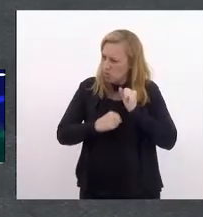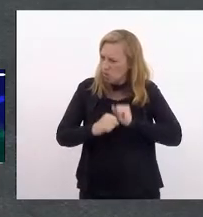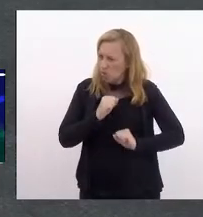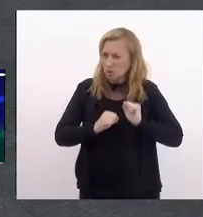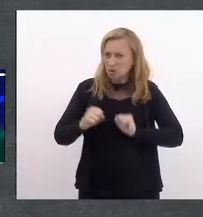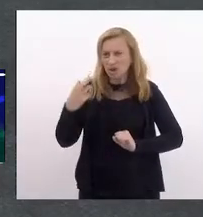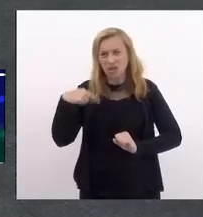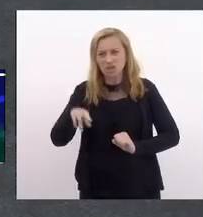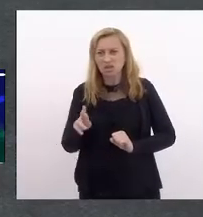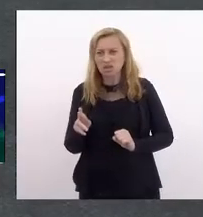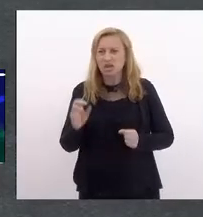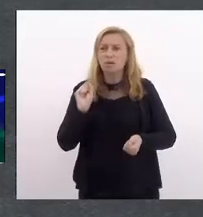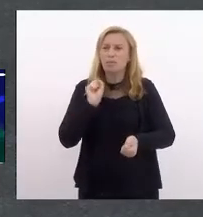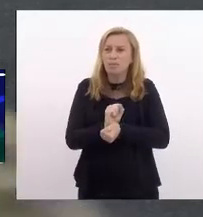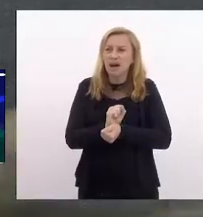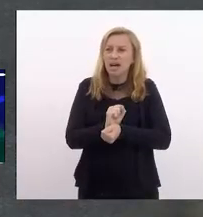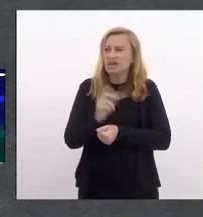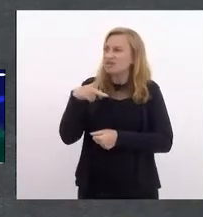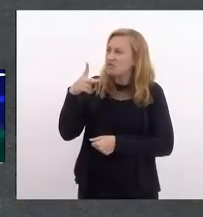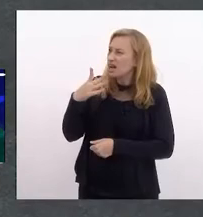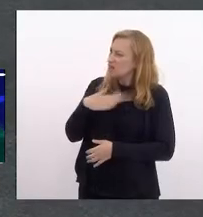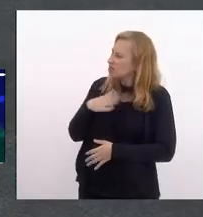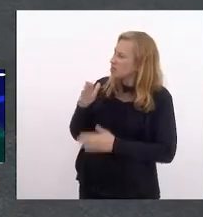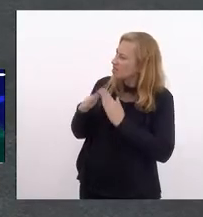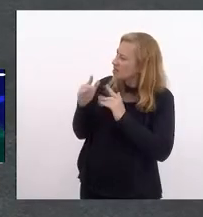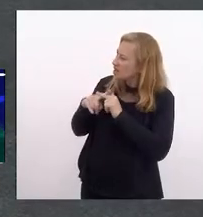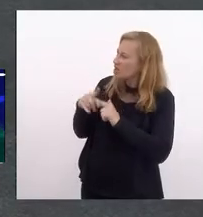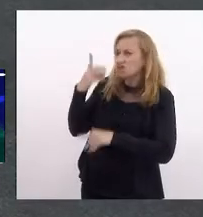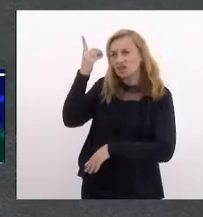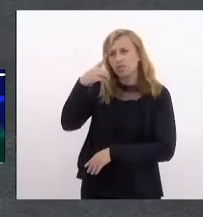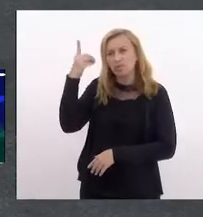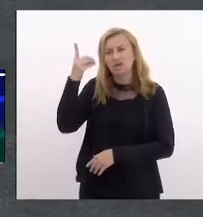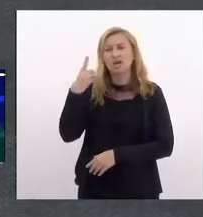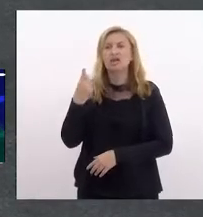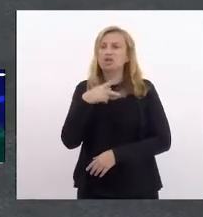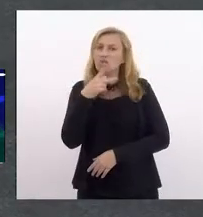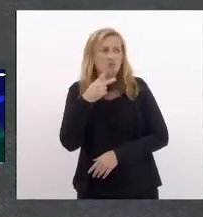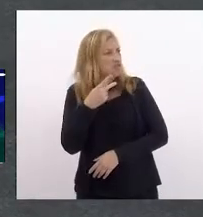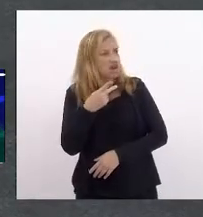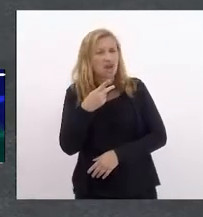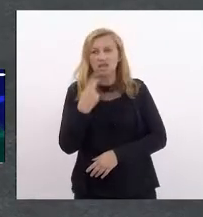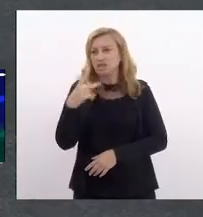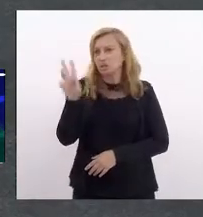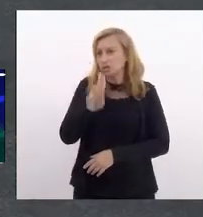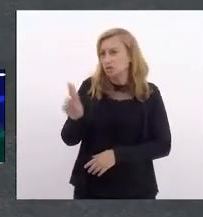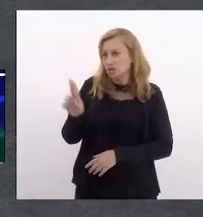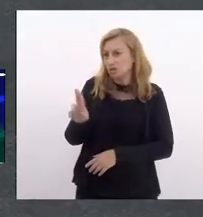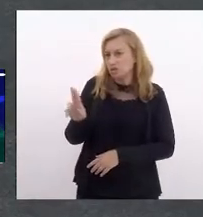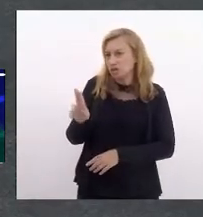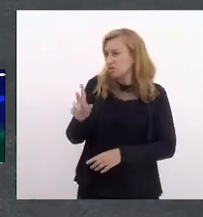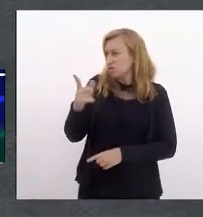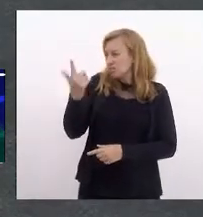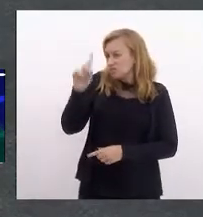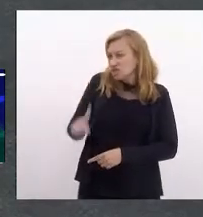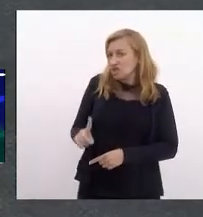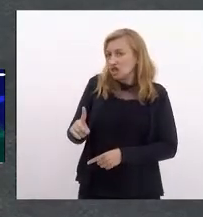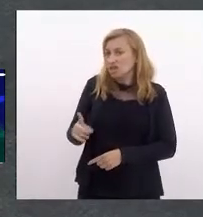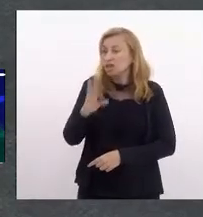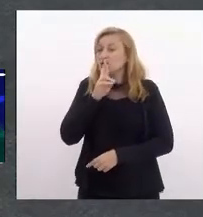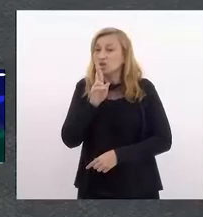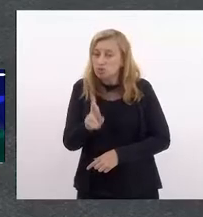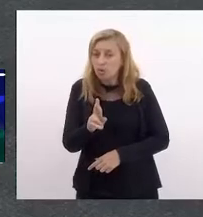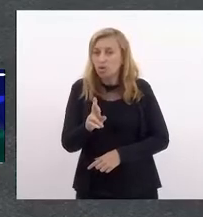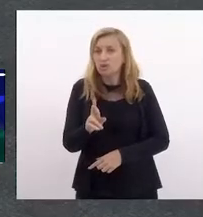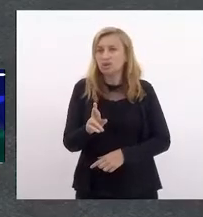religioso para de citar na igreja Deputado não vou falar o seu nome para não ter o direito de resposta para de